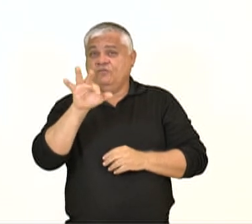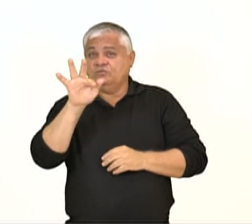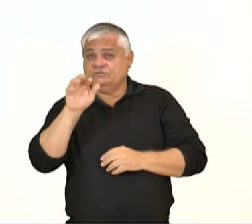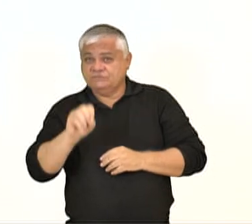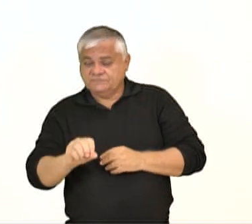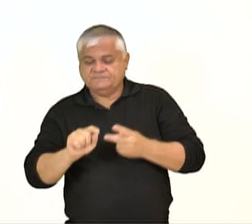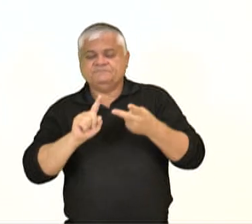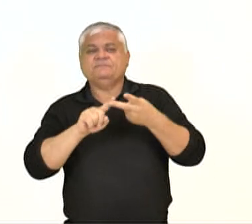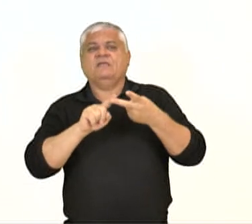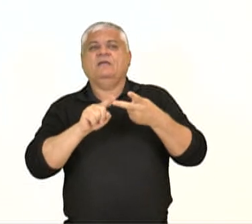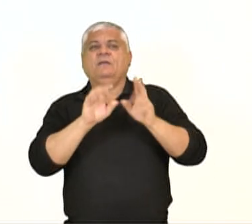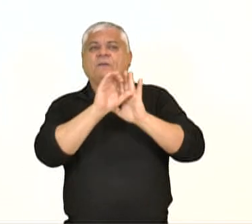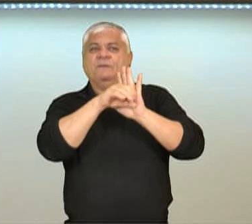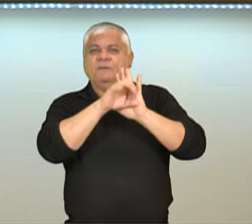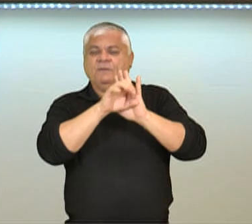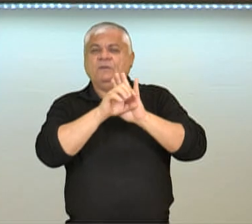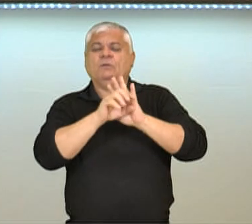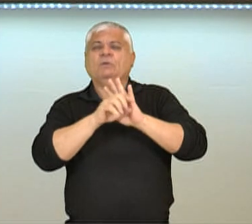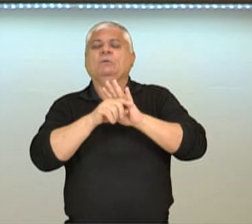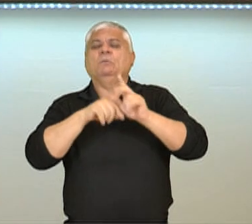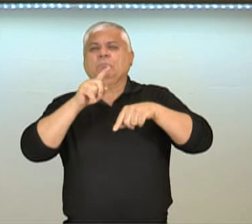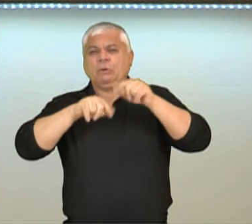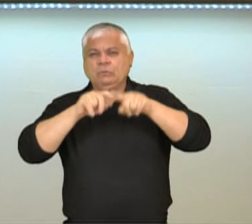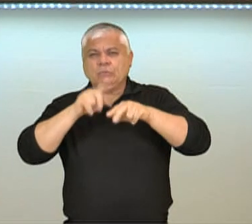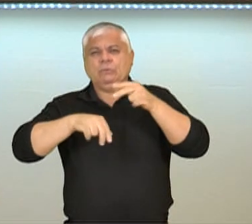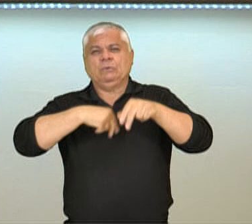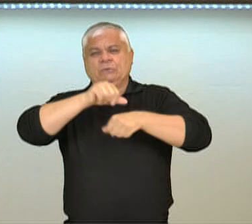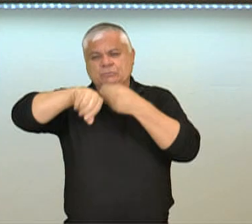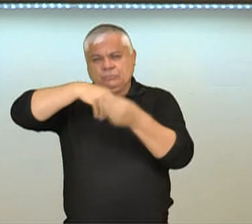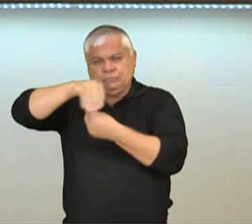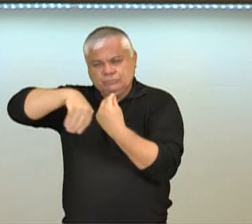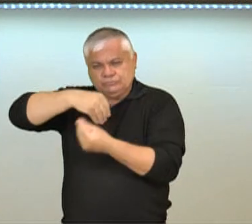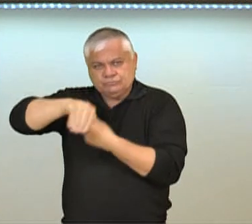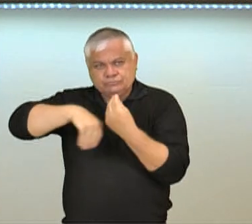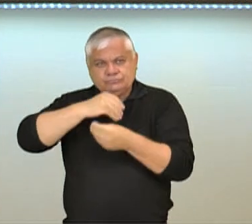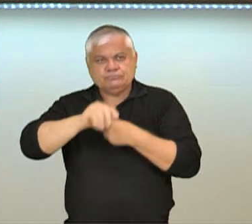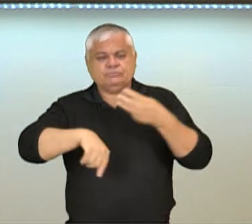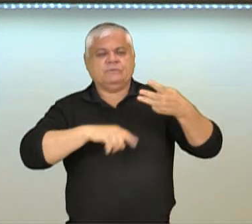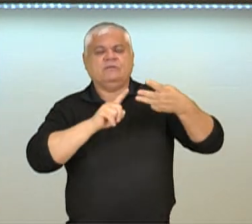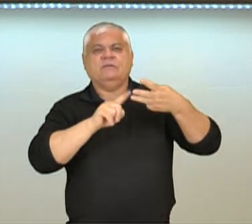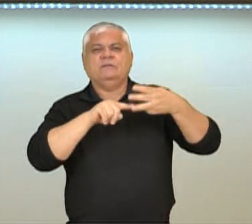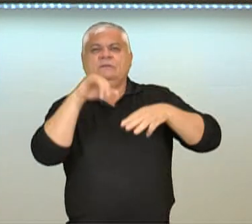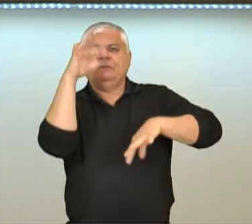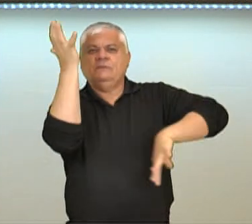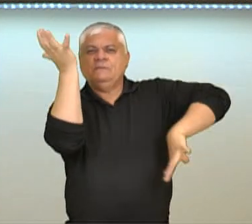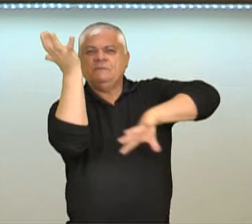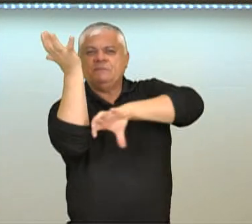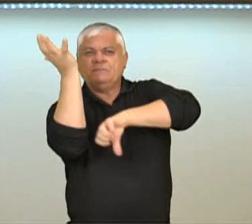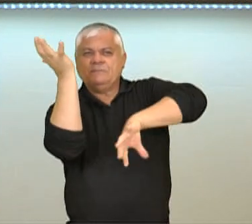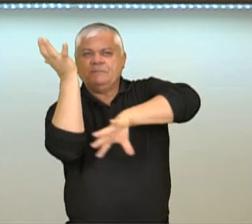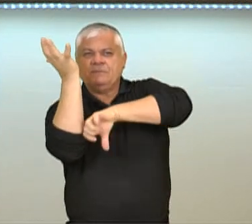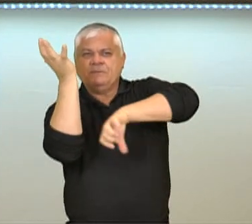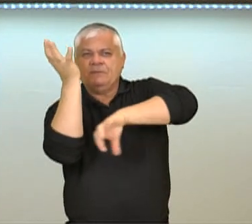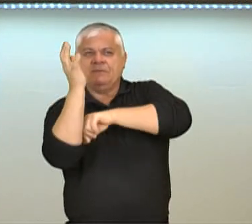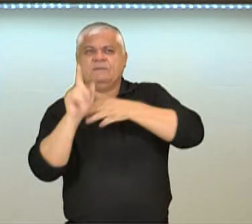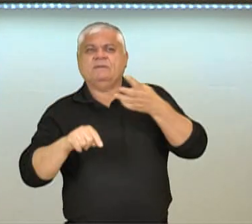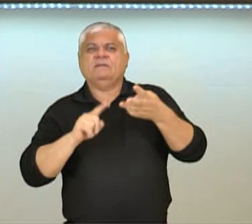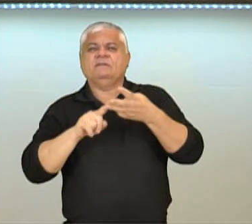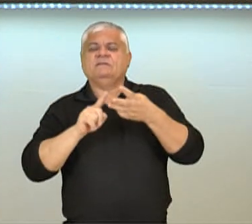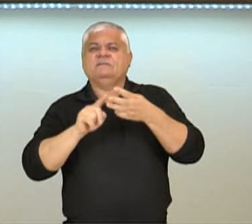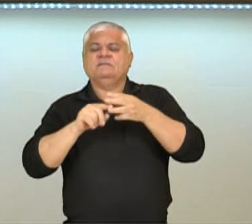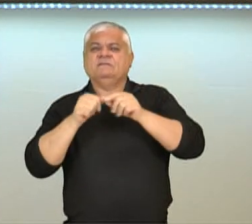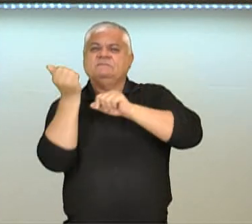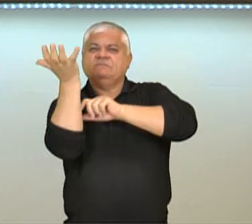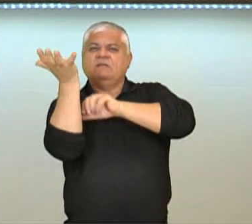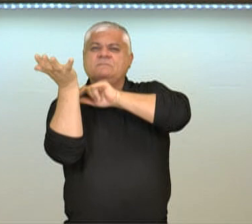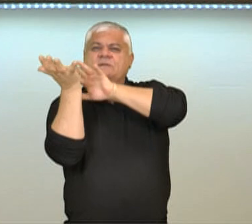autótrofos, o conceito dos seres produtores, o conceito de fotossíntese, o conceito de transpiração